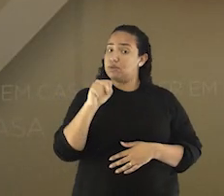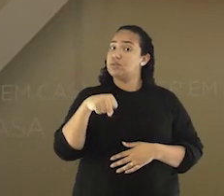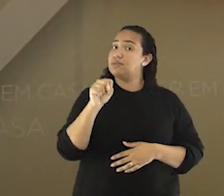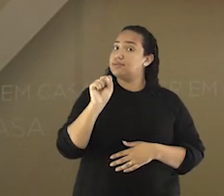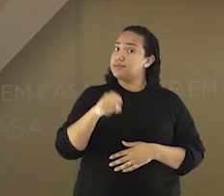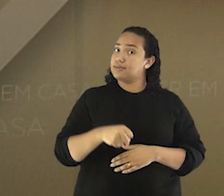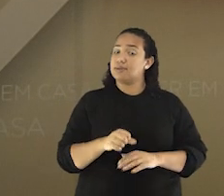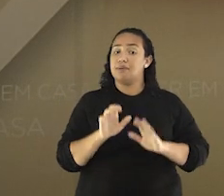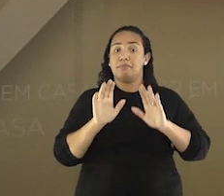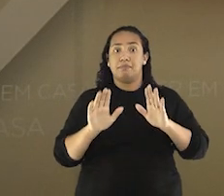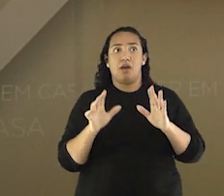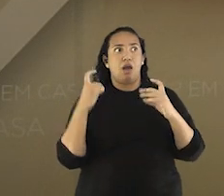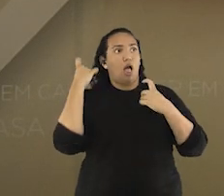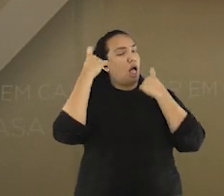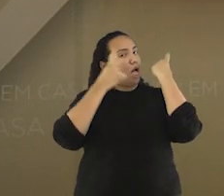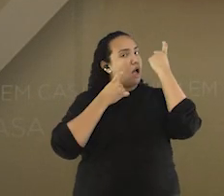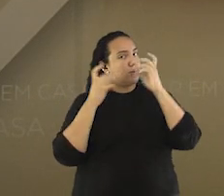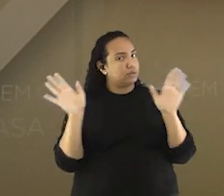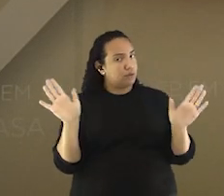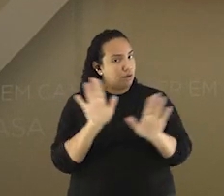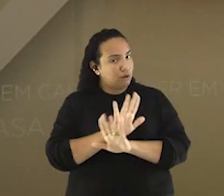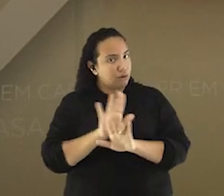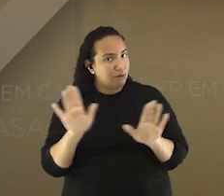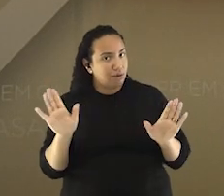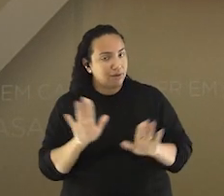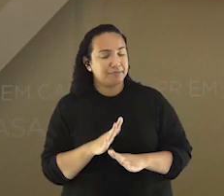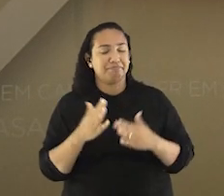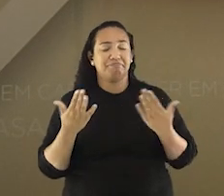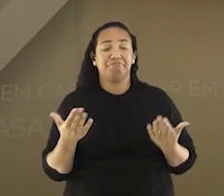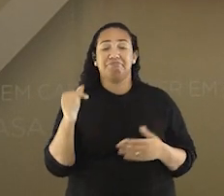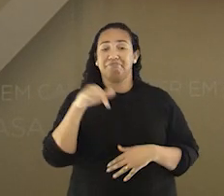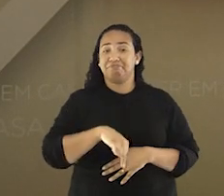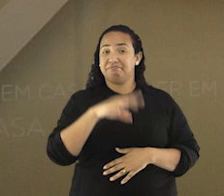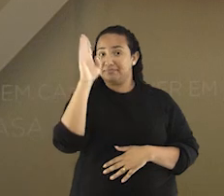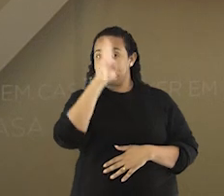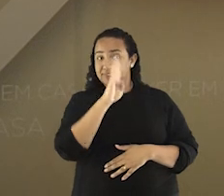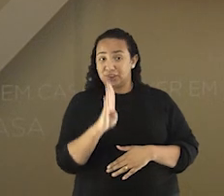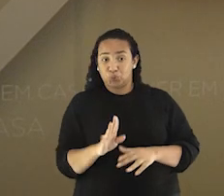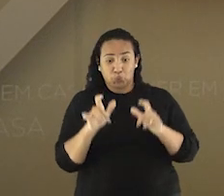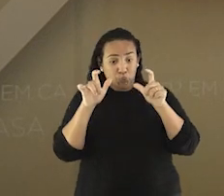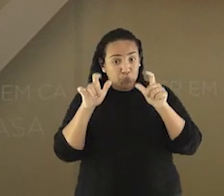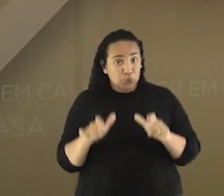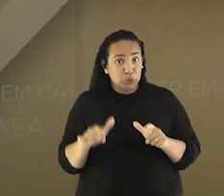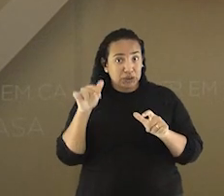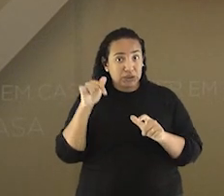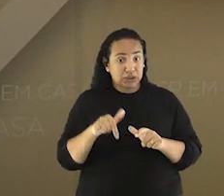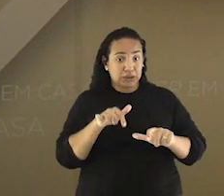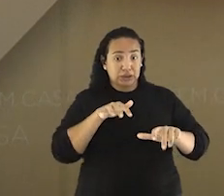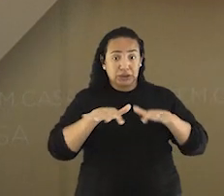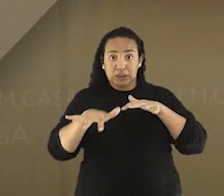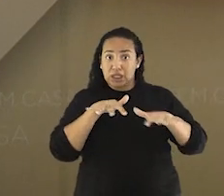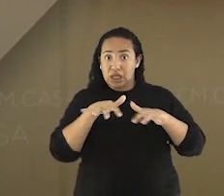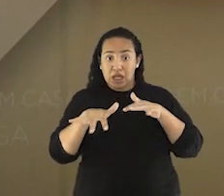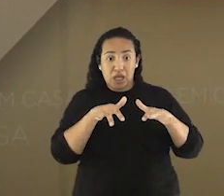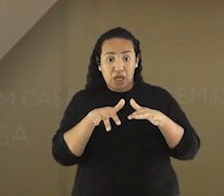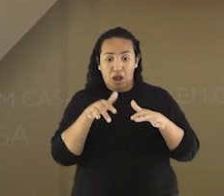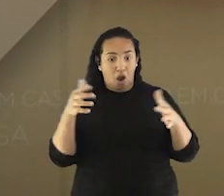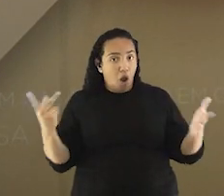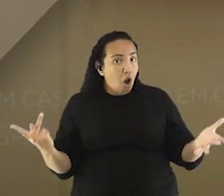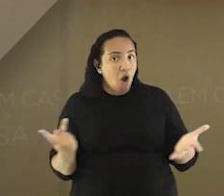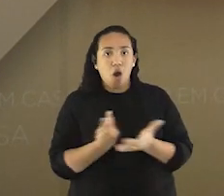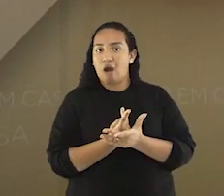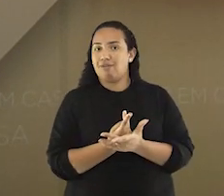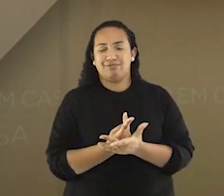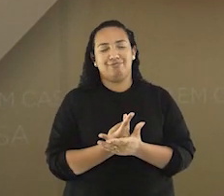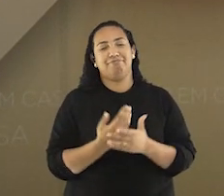Mas não se desespere, a nossa posição geográfica não favorece a ocorrência dos terremotos. A grande maioria